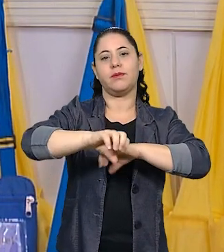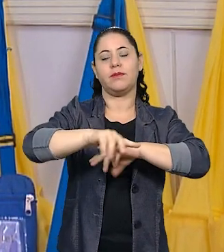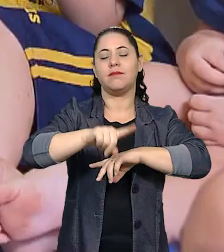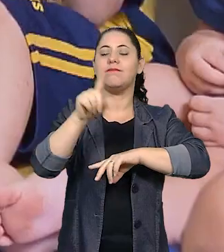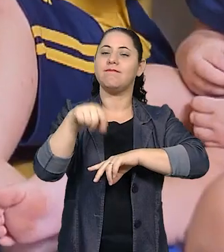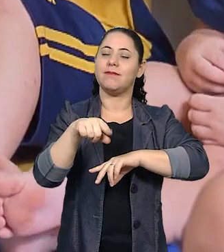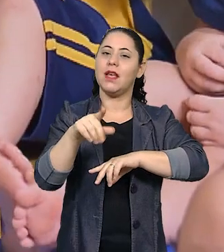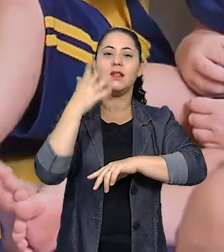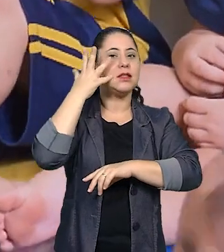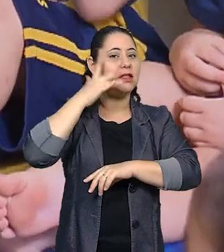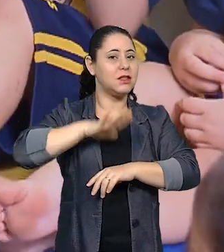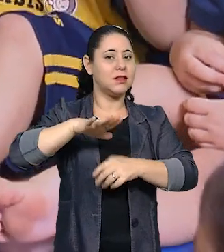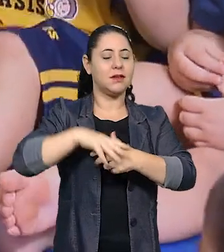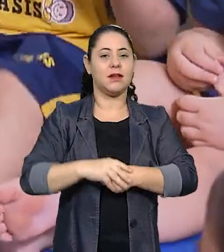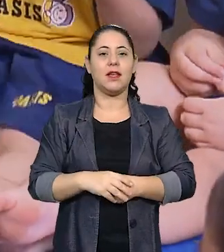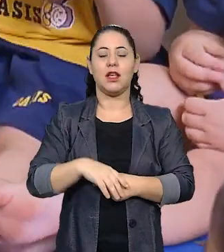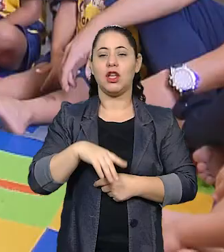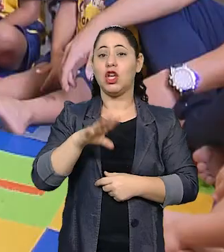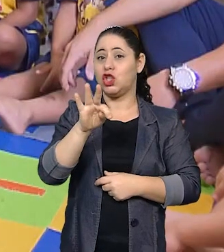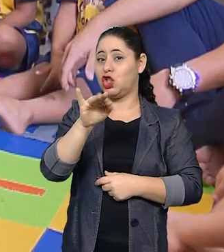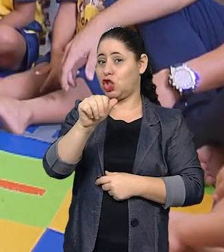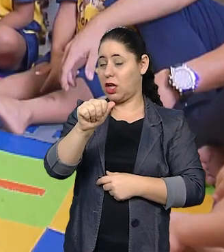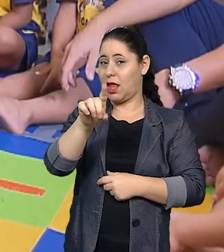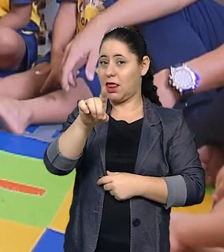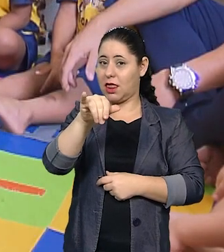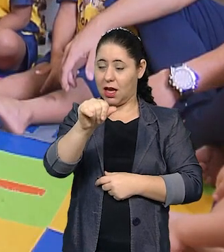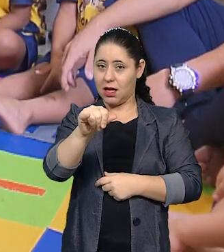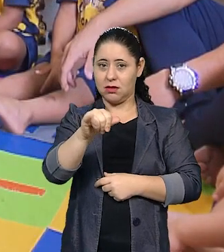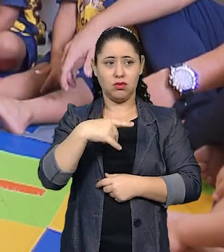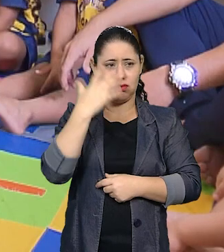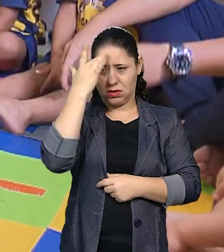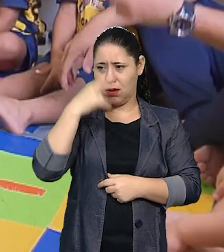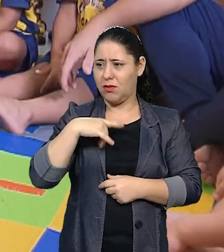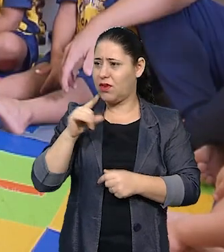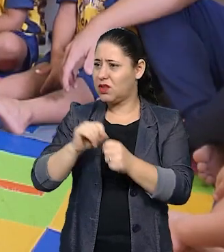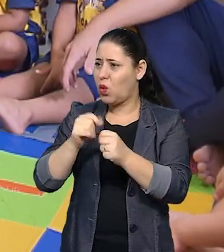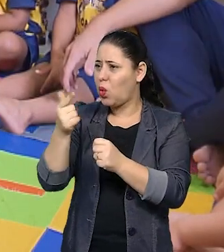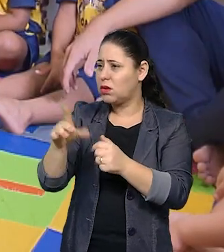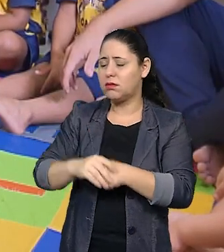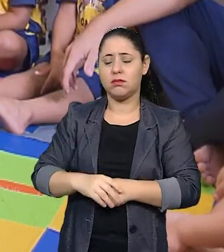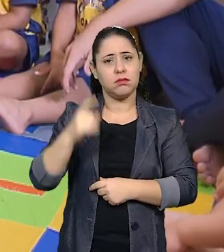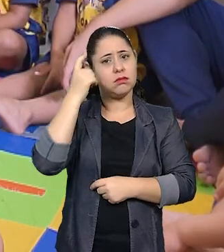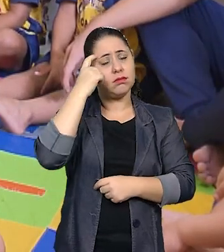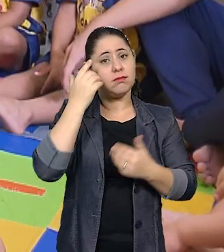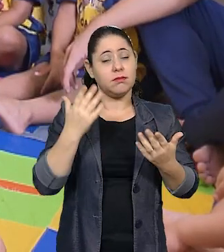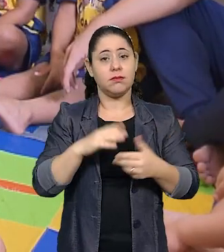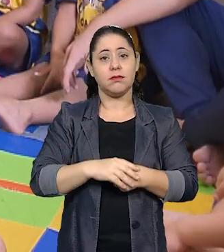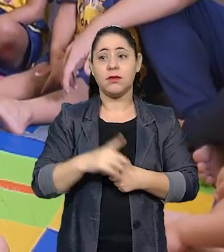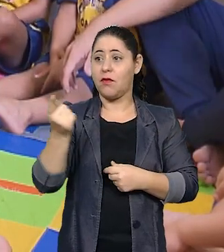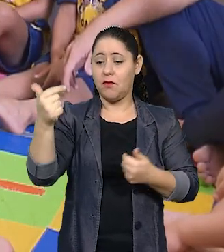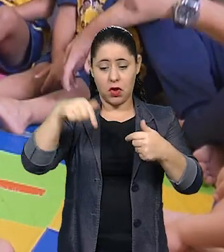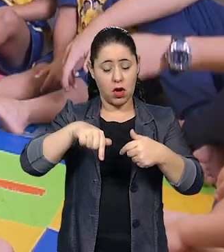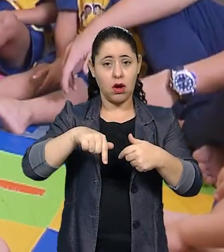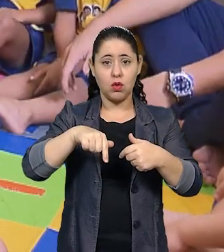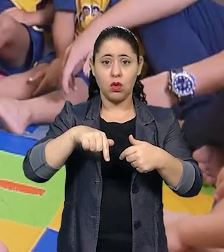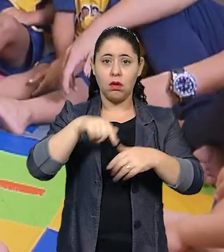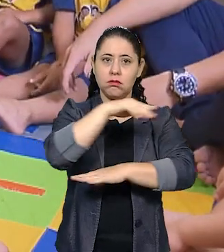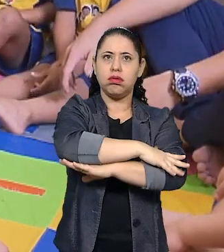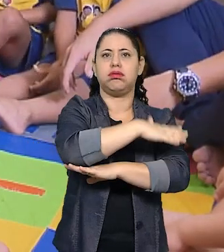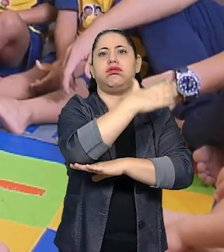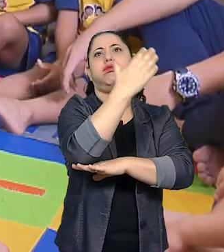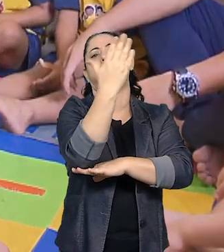da premissa que quem escolhe essa profissão de pedagogia é porque gosta do ambiente educativo e, claro, de criança.